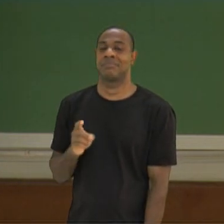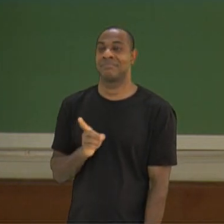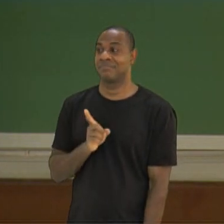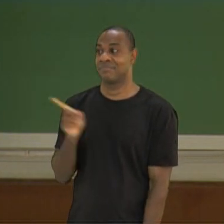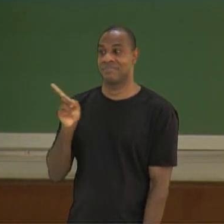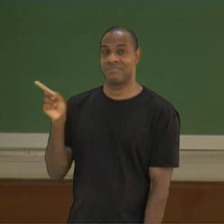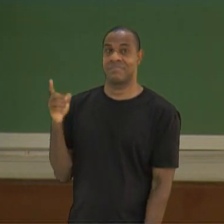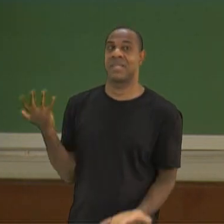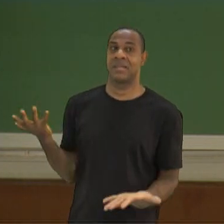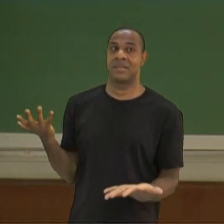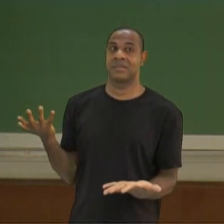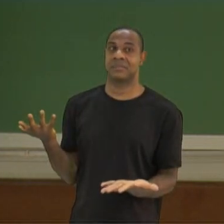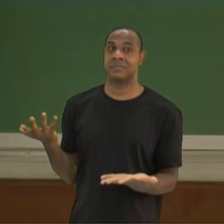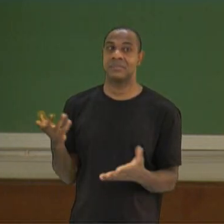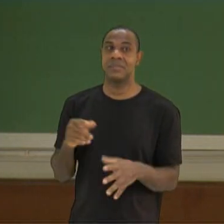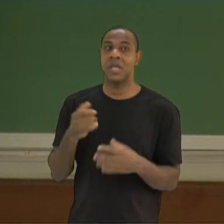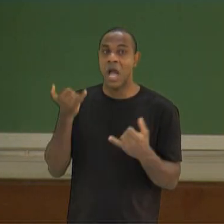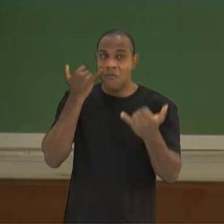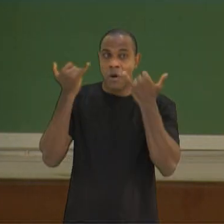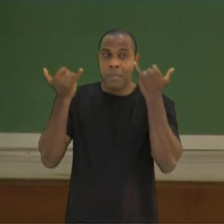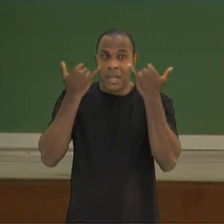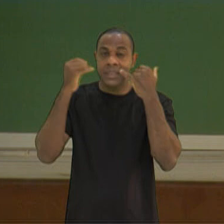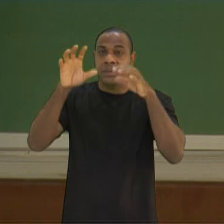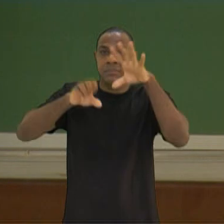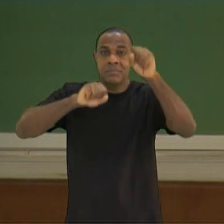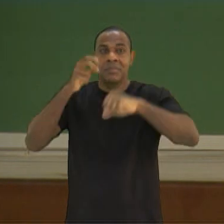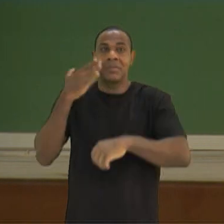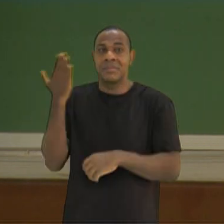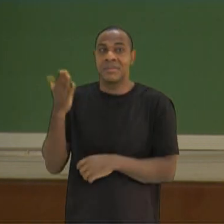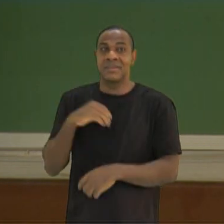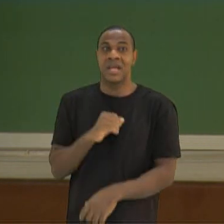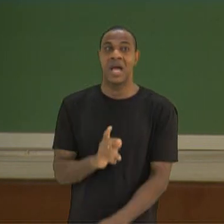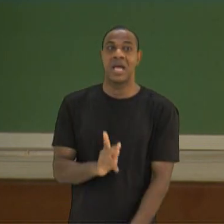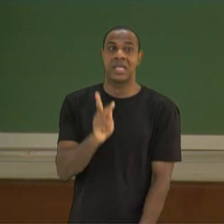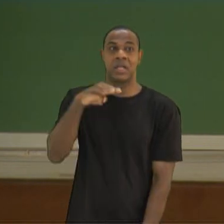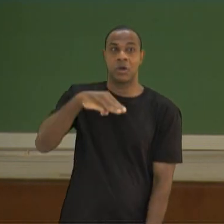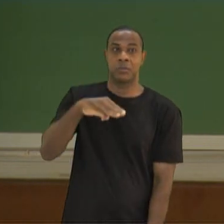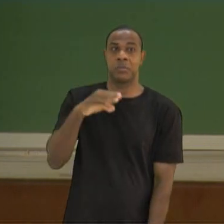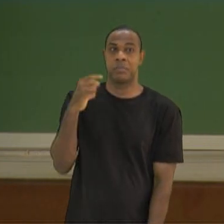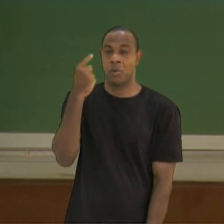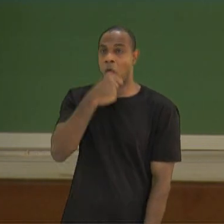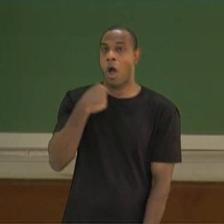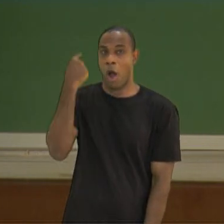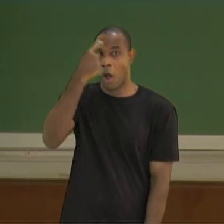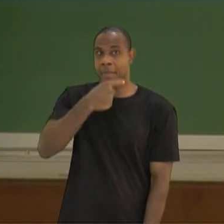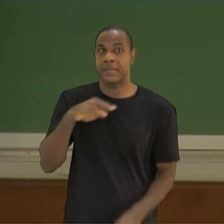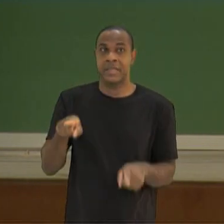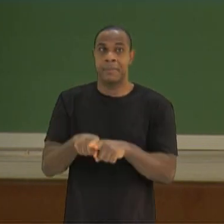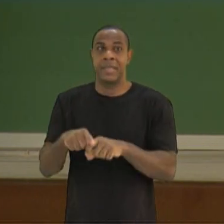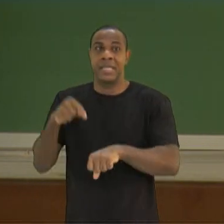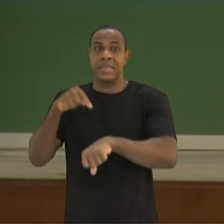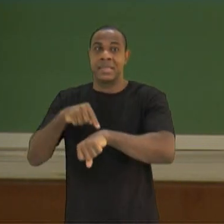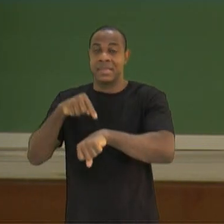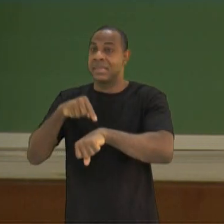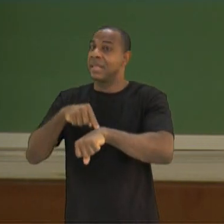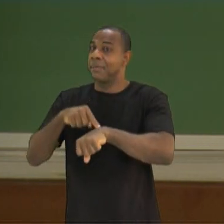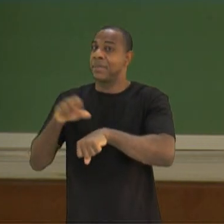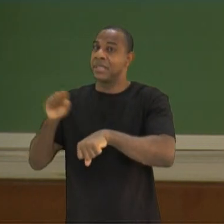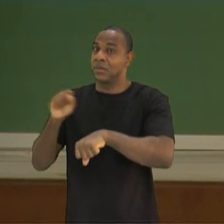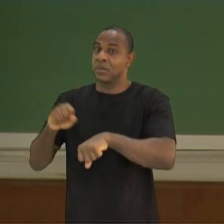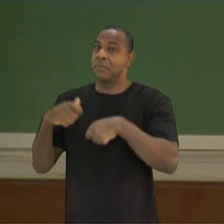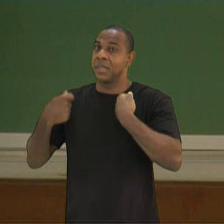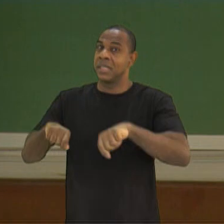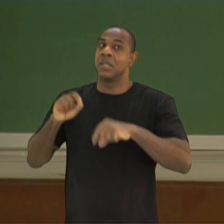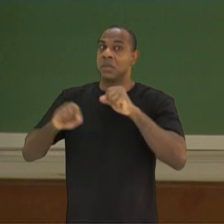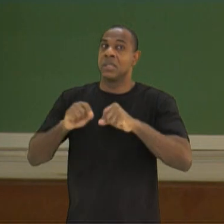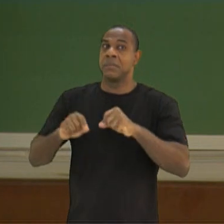atenção num dado importante aqui. Se está falando em quilômetros por hora e está falando o tempo em segundos, primeiro você